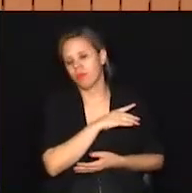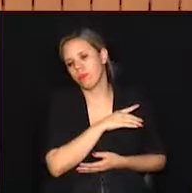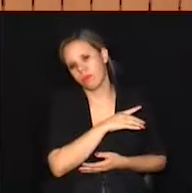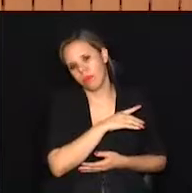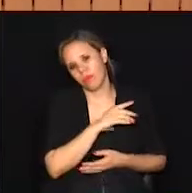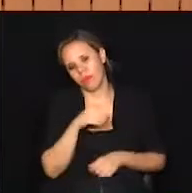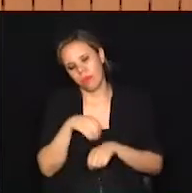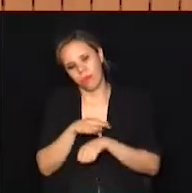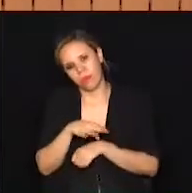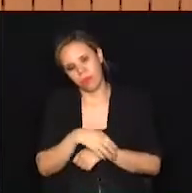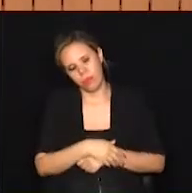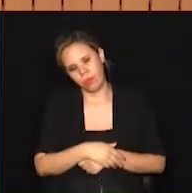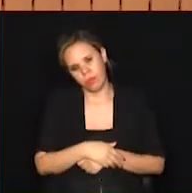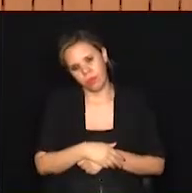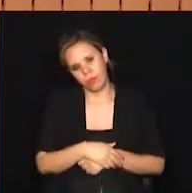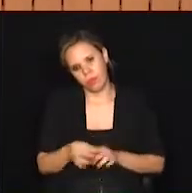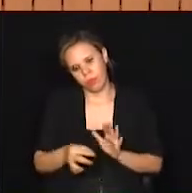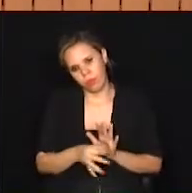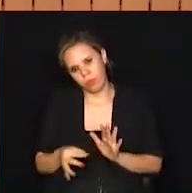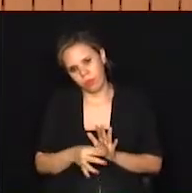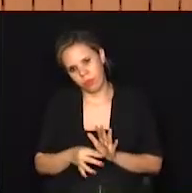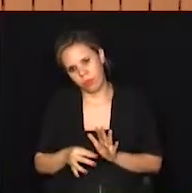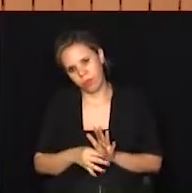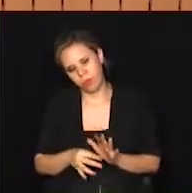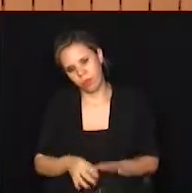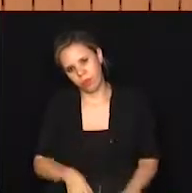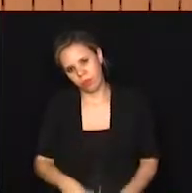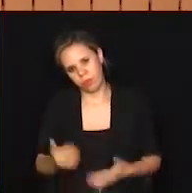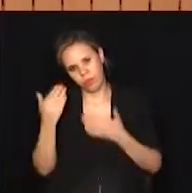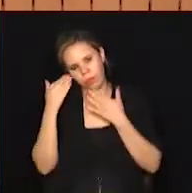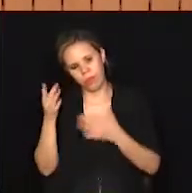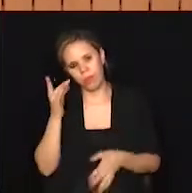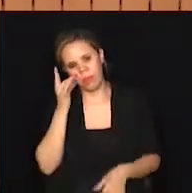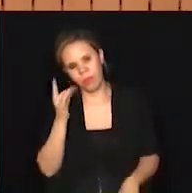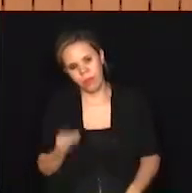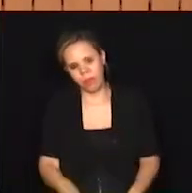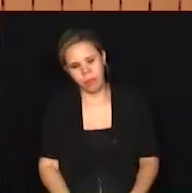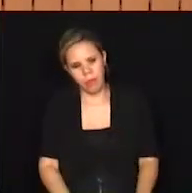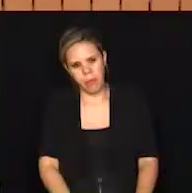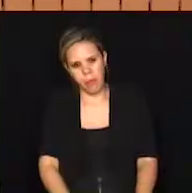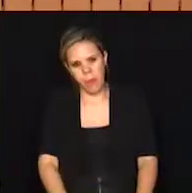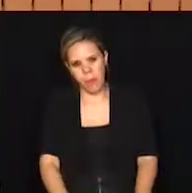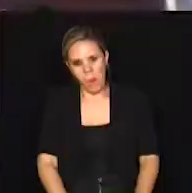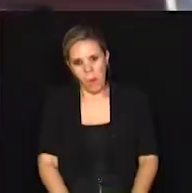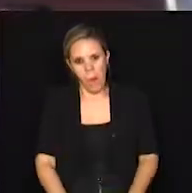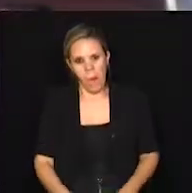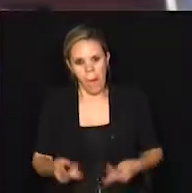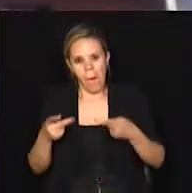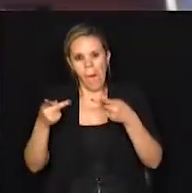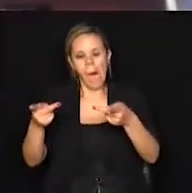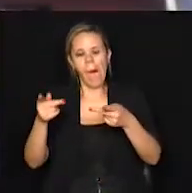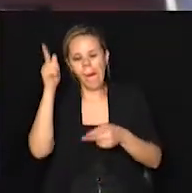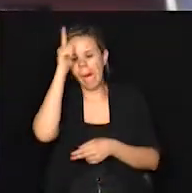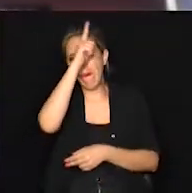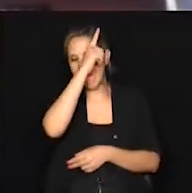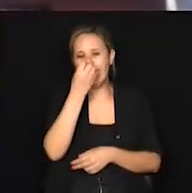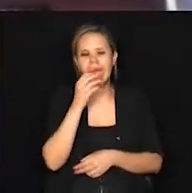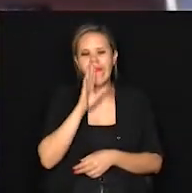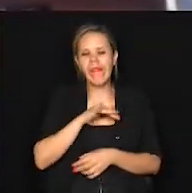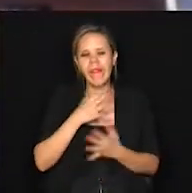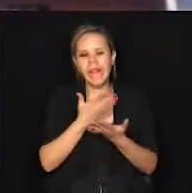as palavras para o posicionamento do Simpro Campinas. Obrigado pela presença. Obrigado pelo convite, Gustavo. Boa